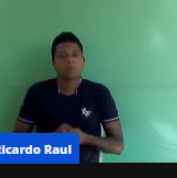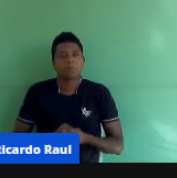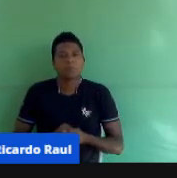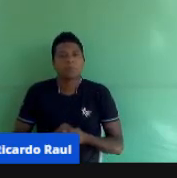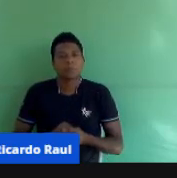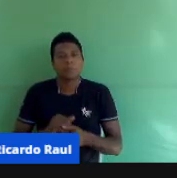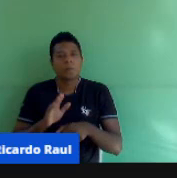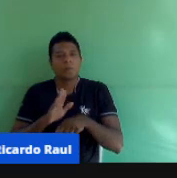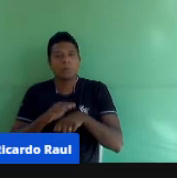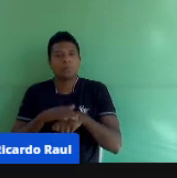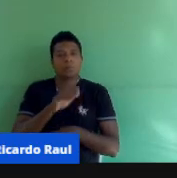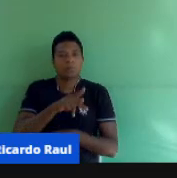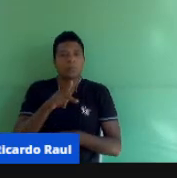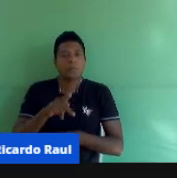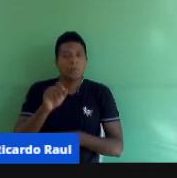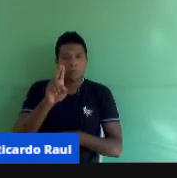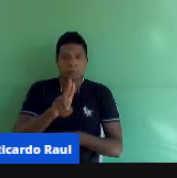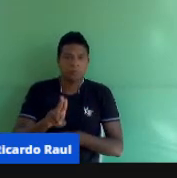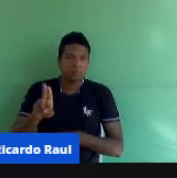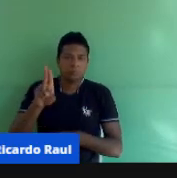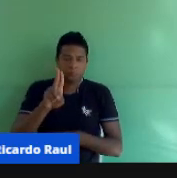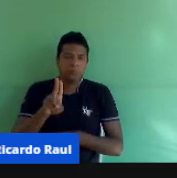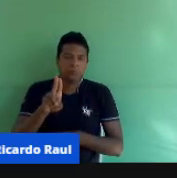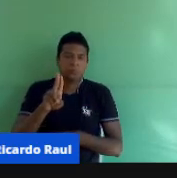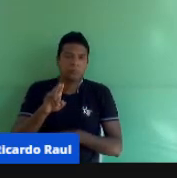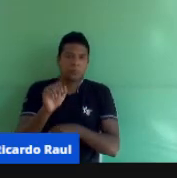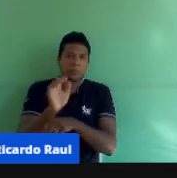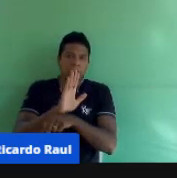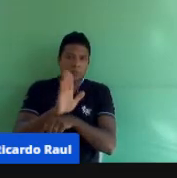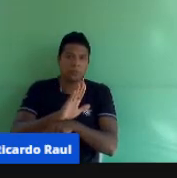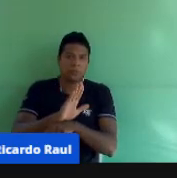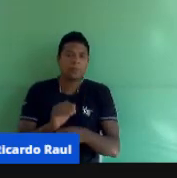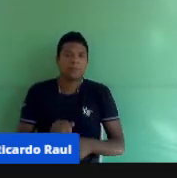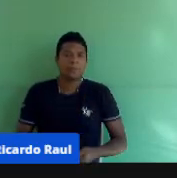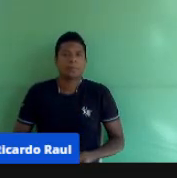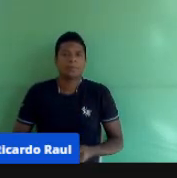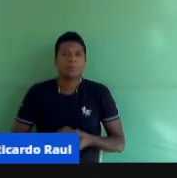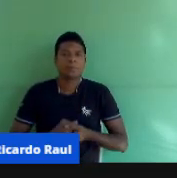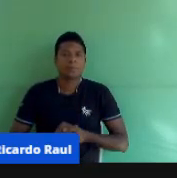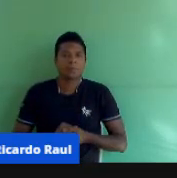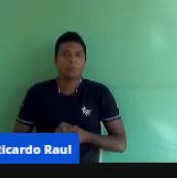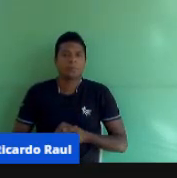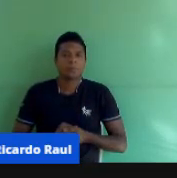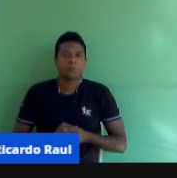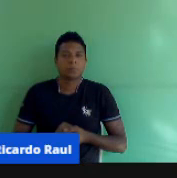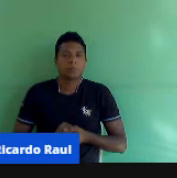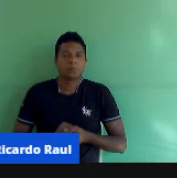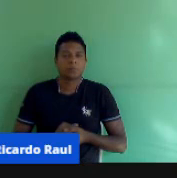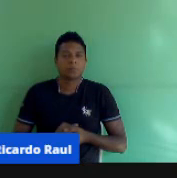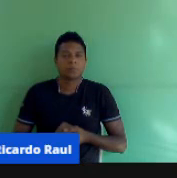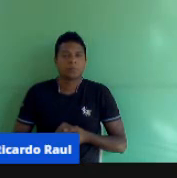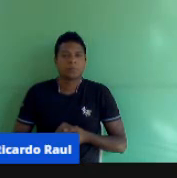docente na utilização desse recurso. No próximo slide, nós podemos, então,